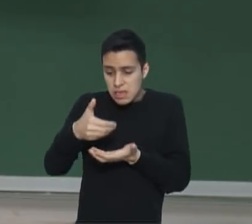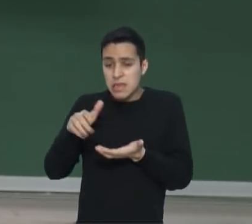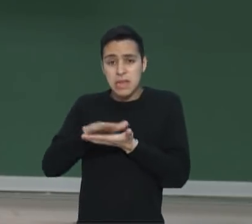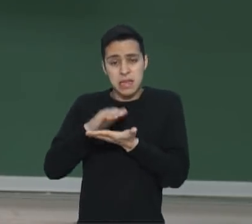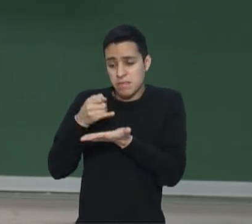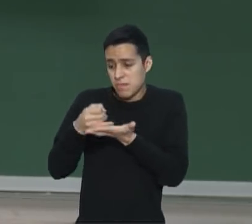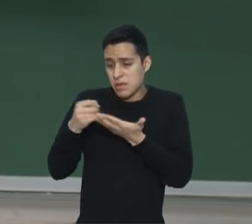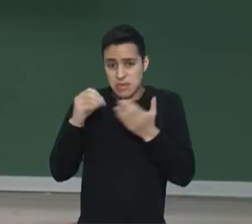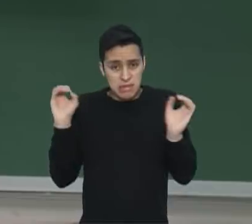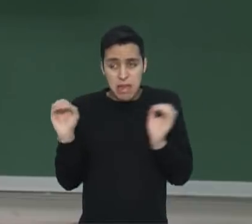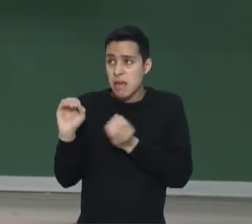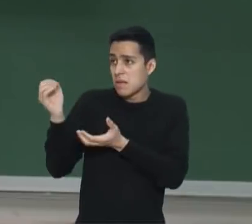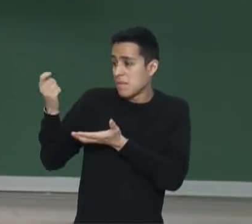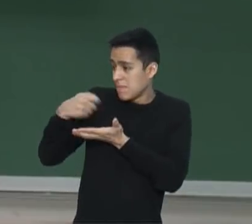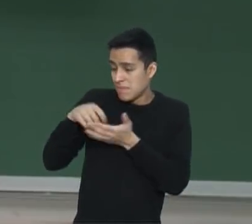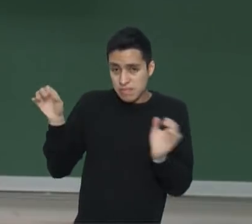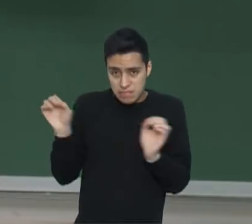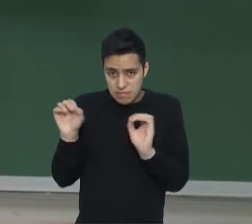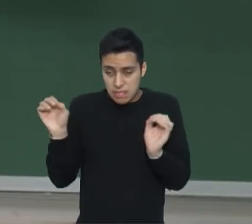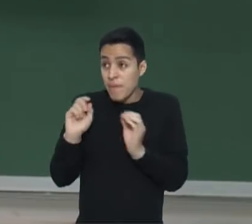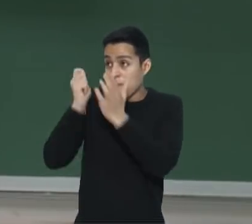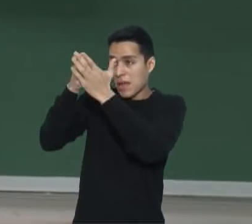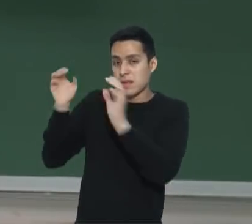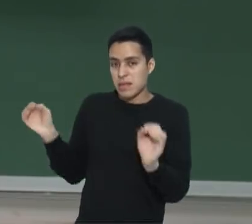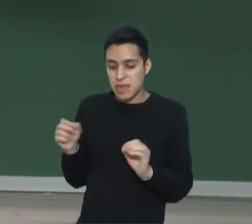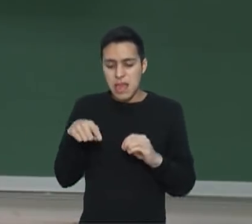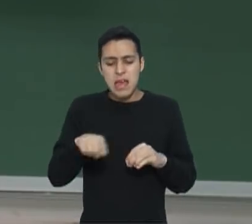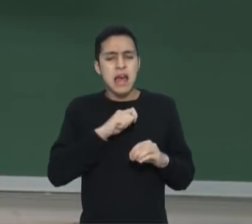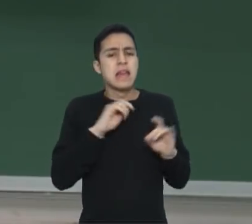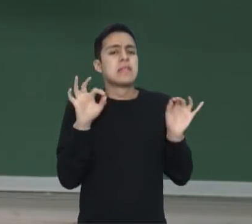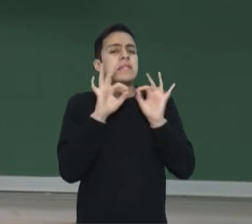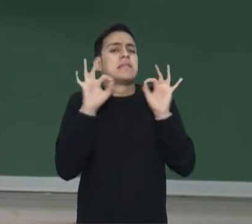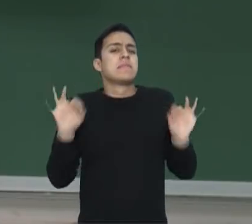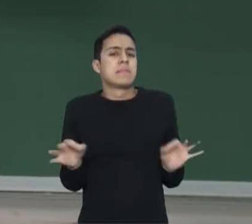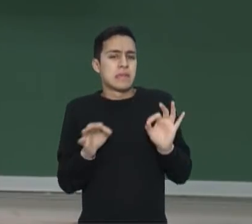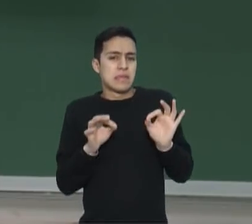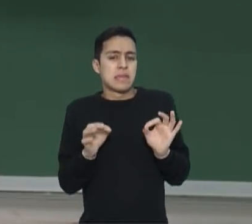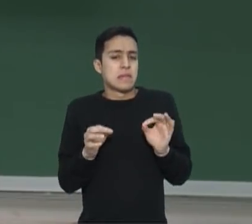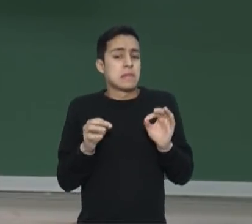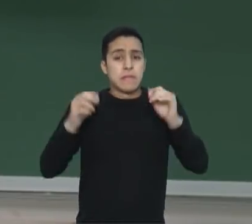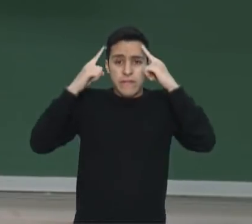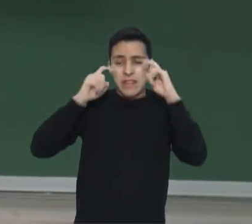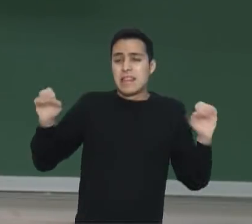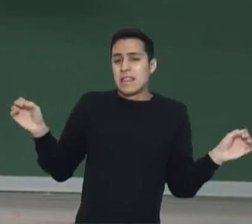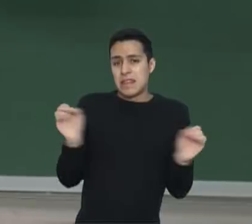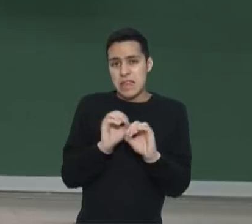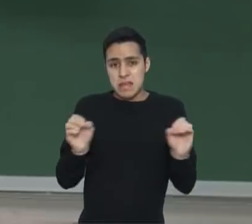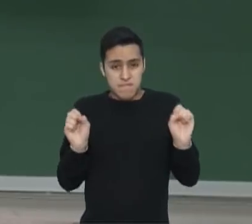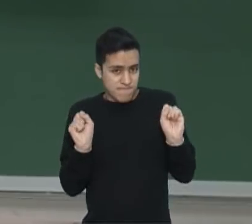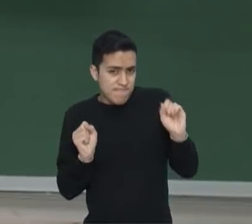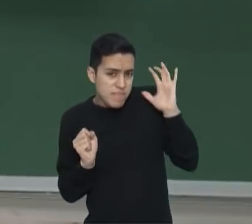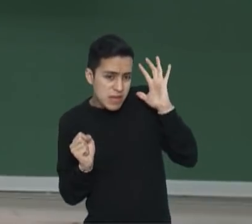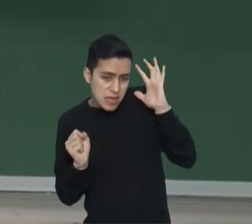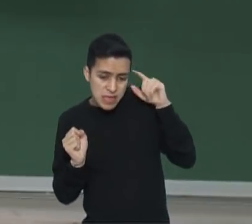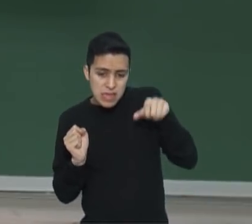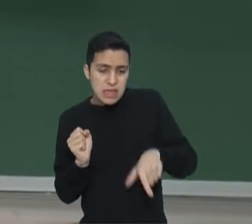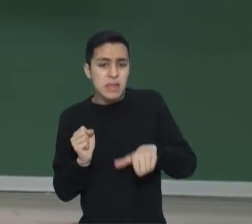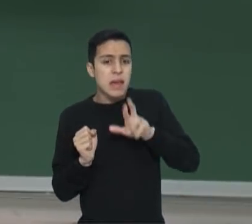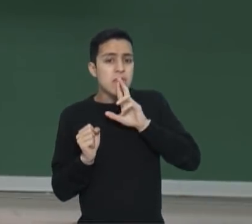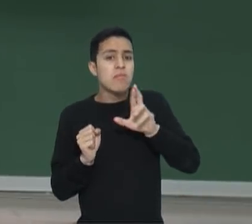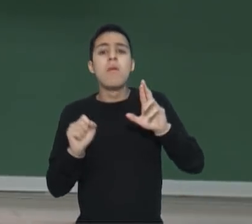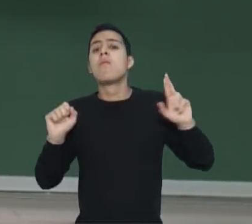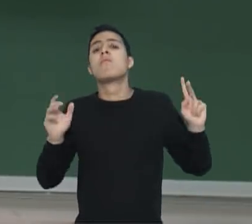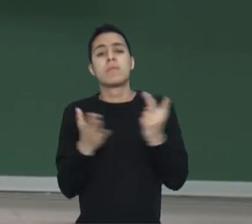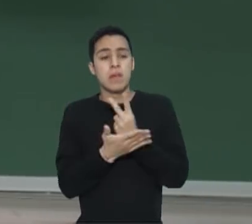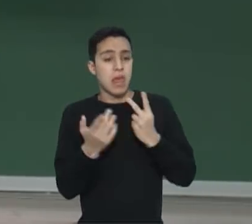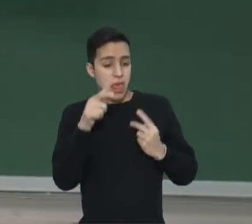impostos, né? sem ter sido taxado. Esse ato simples, né? O ato mais não violento que a gente pode imaginar, resultou na sua prisão